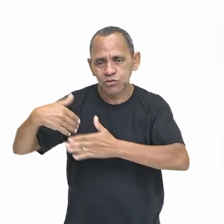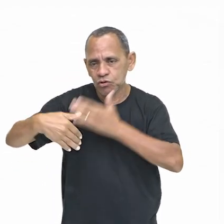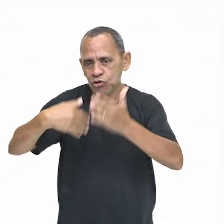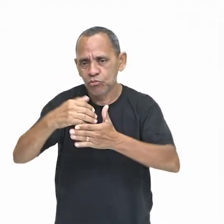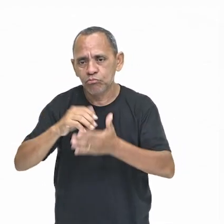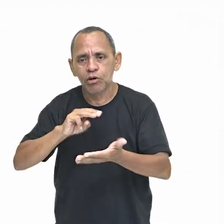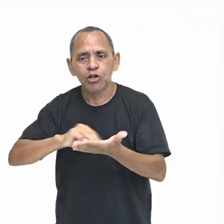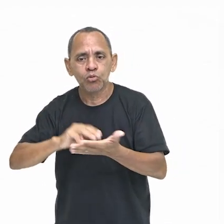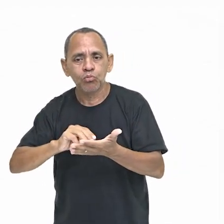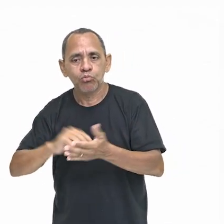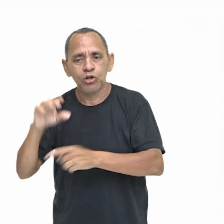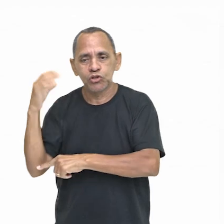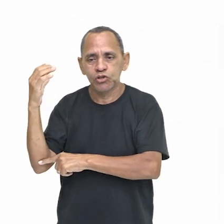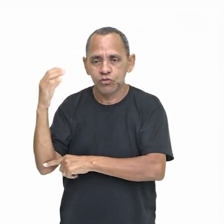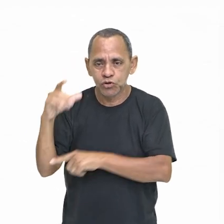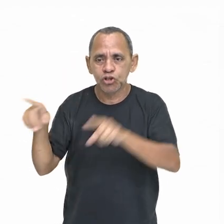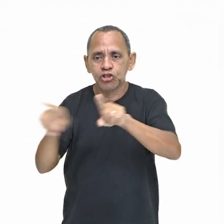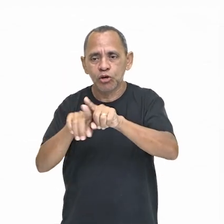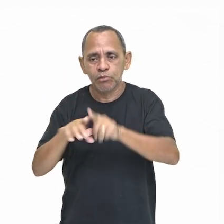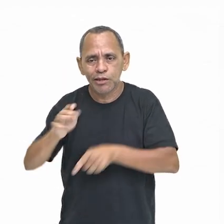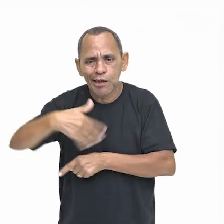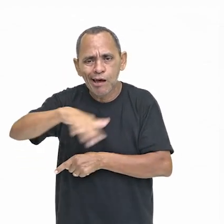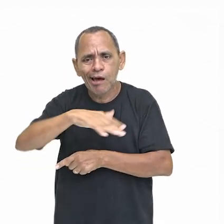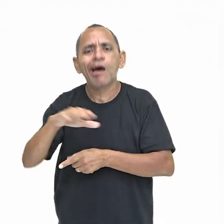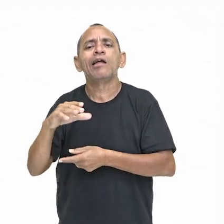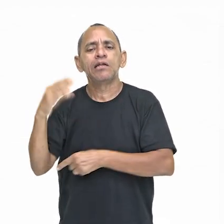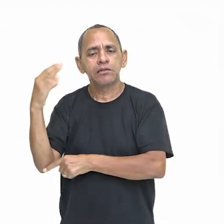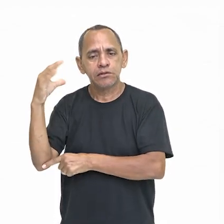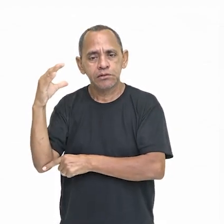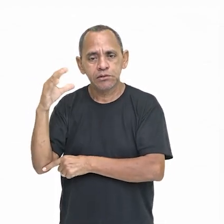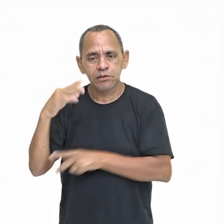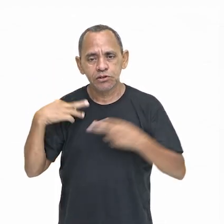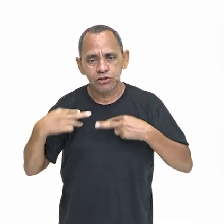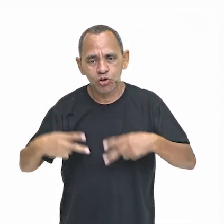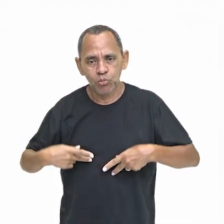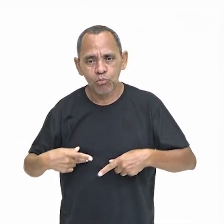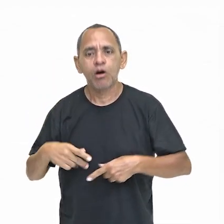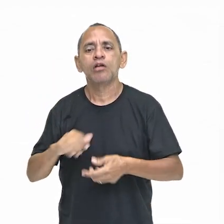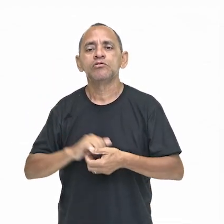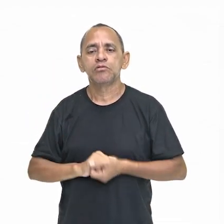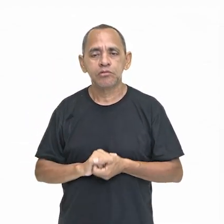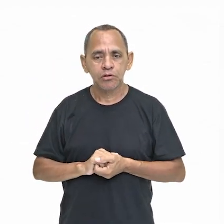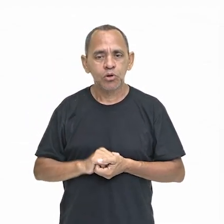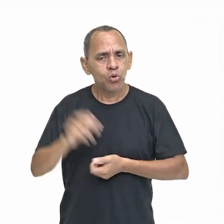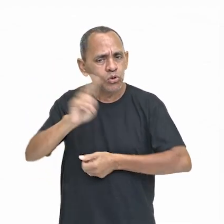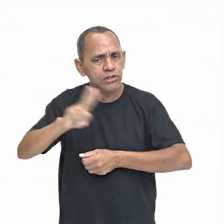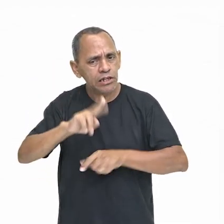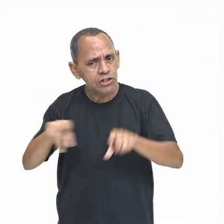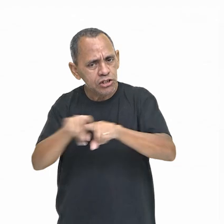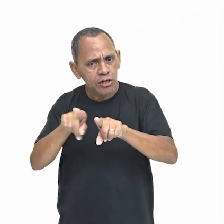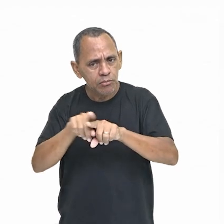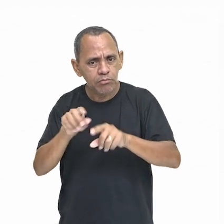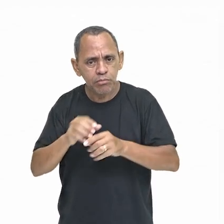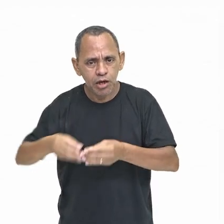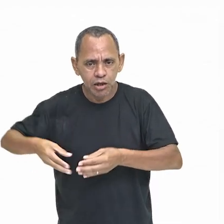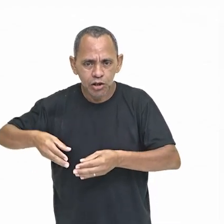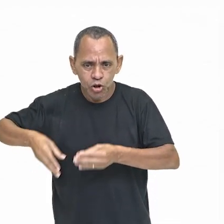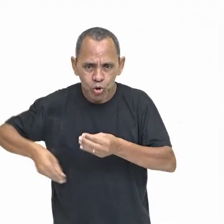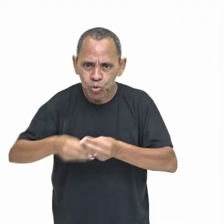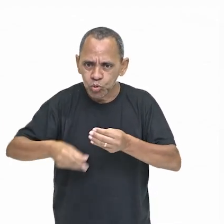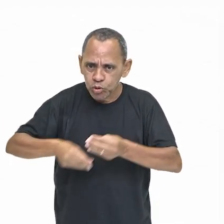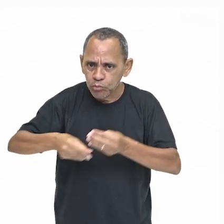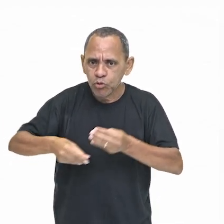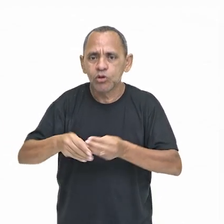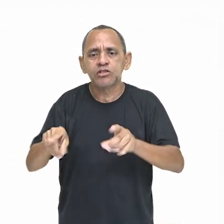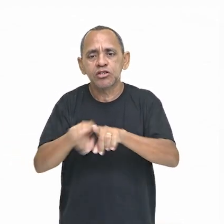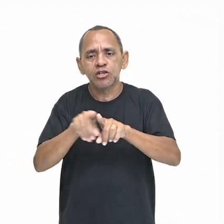método científico, sobretudo na área de ciências humanas e sociais aplicadas, e suas contribuições no